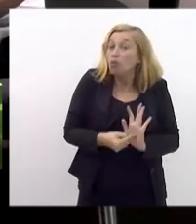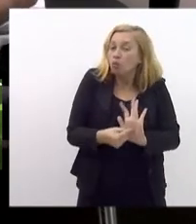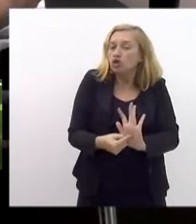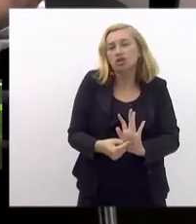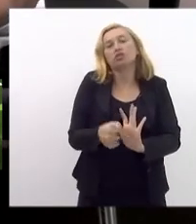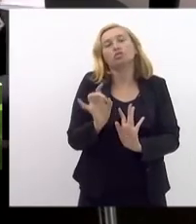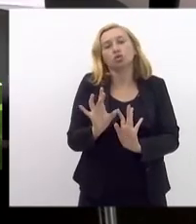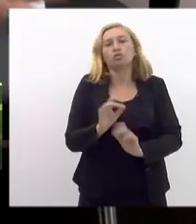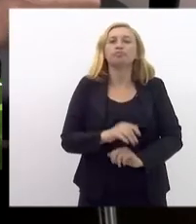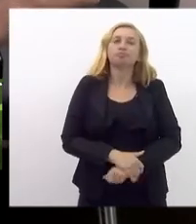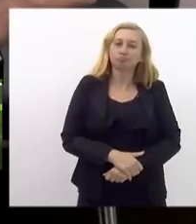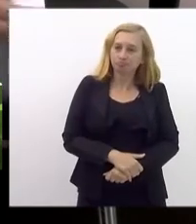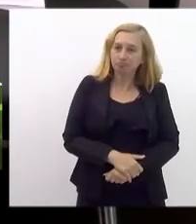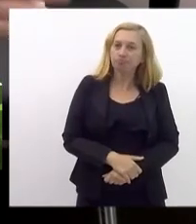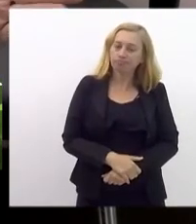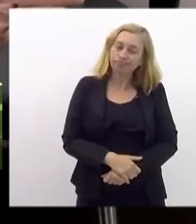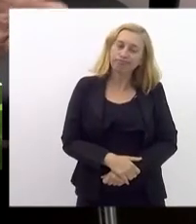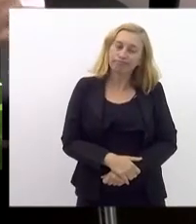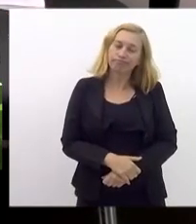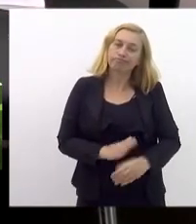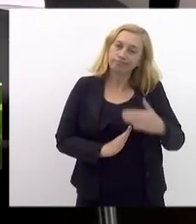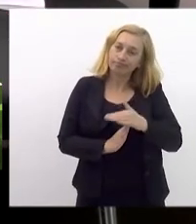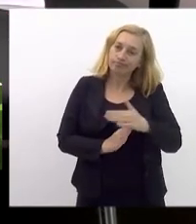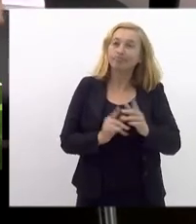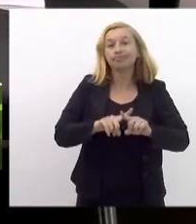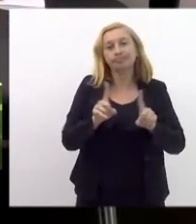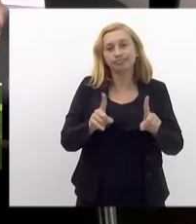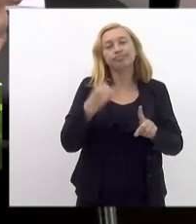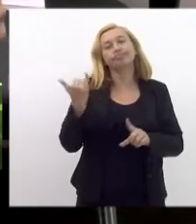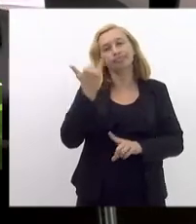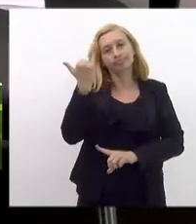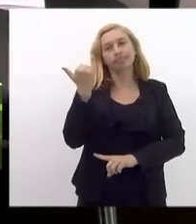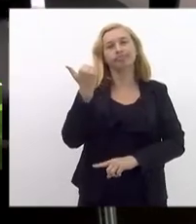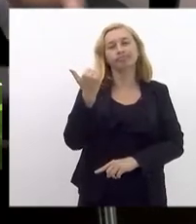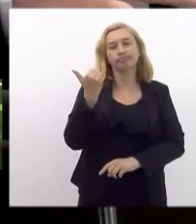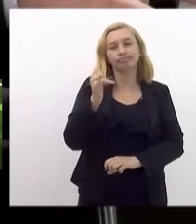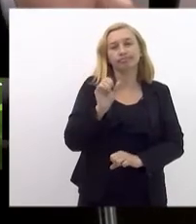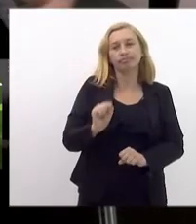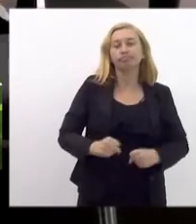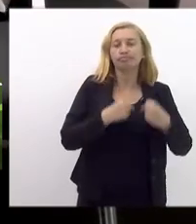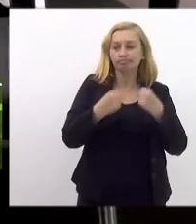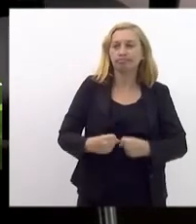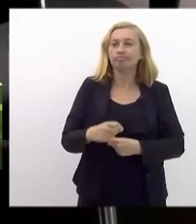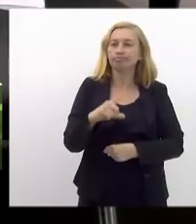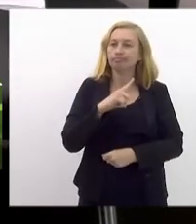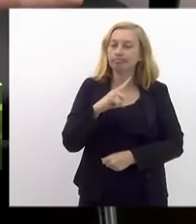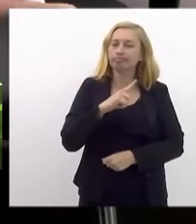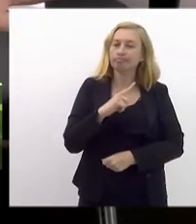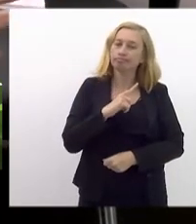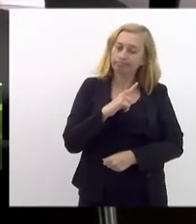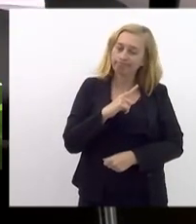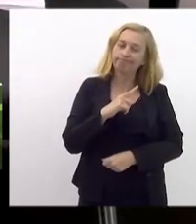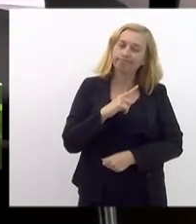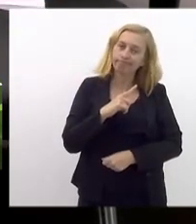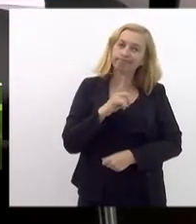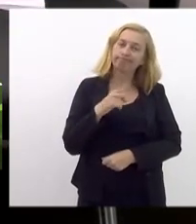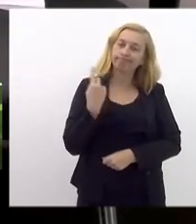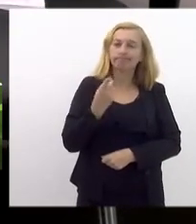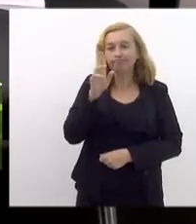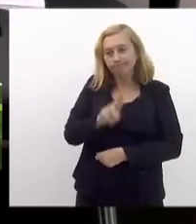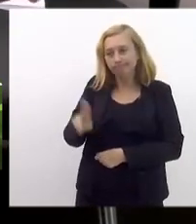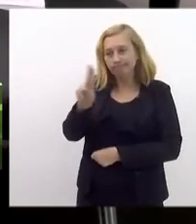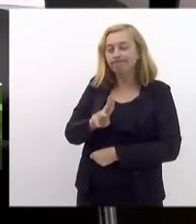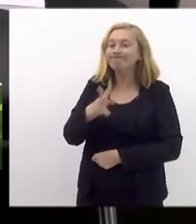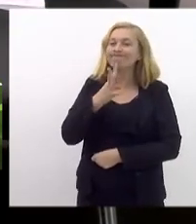demonstração, né, limitada, mas importante, do potencial que existe nas nossas universidades,